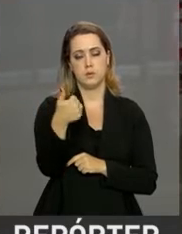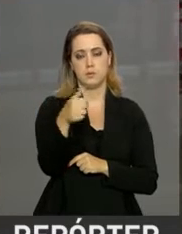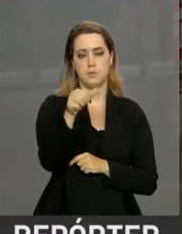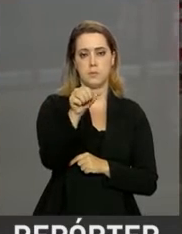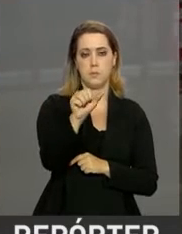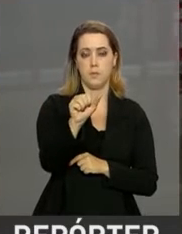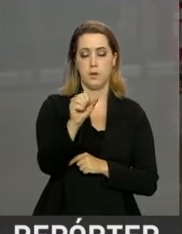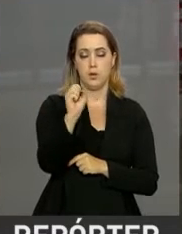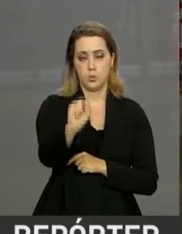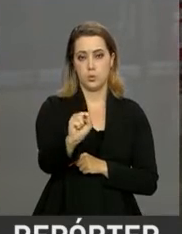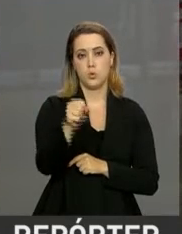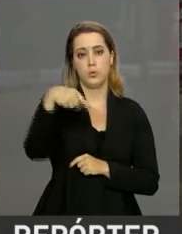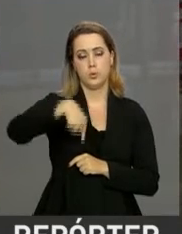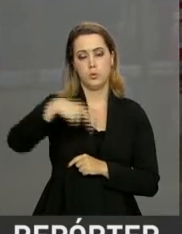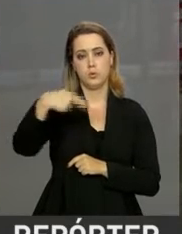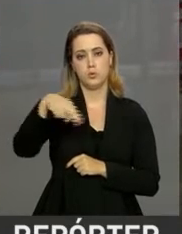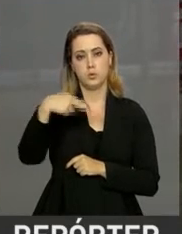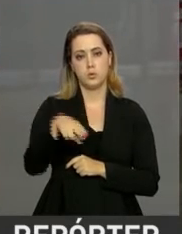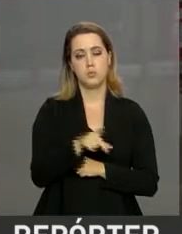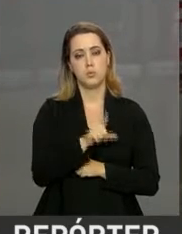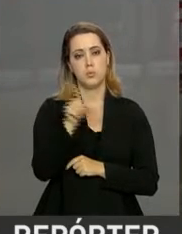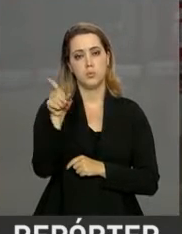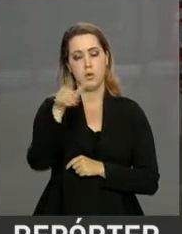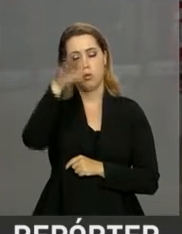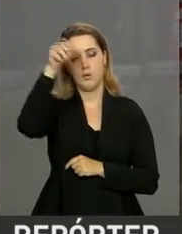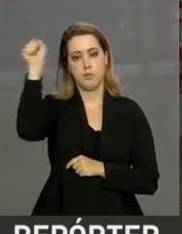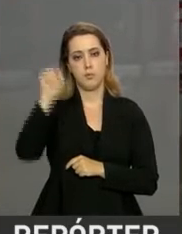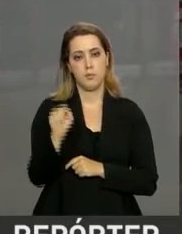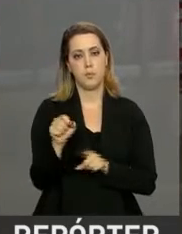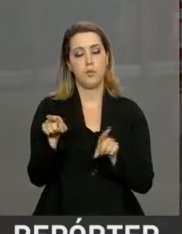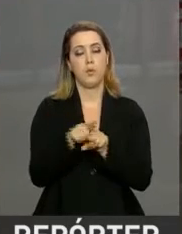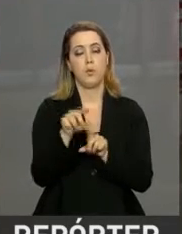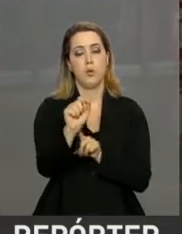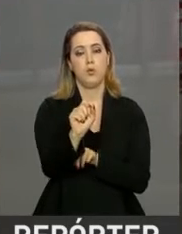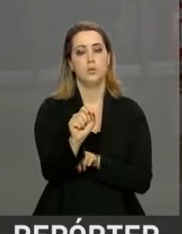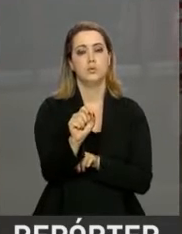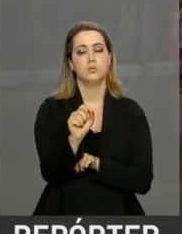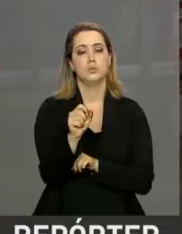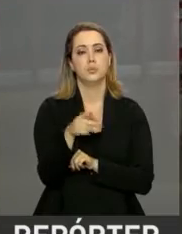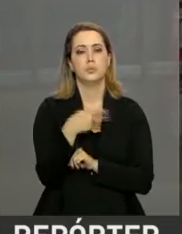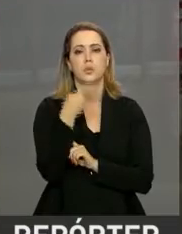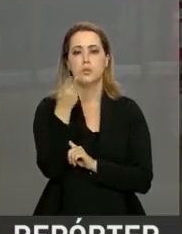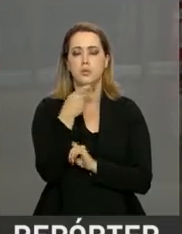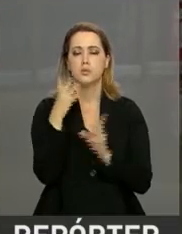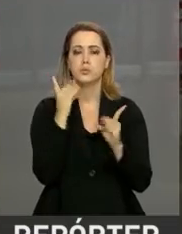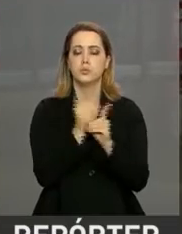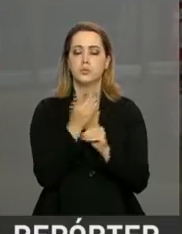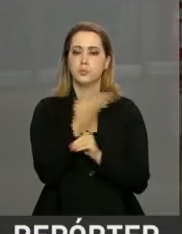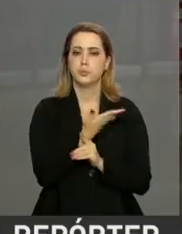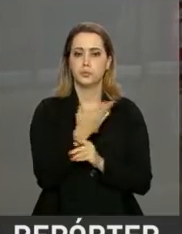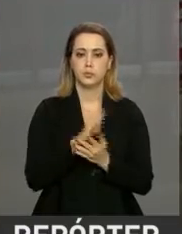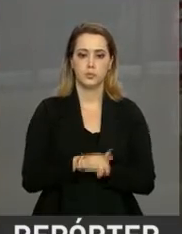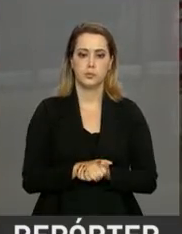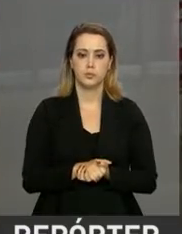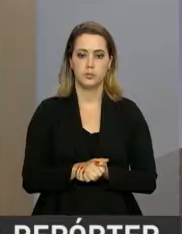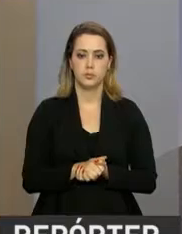na África. O embaixador José Antônio Marcondes de Carvalho falou sobre o encontro. Vamos ouvi-lo.